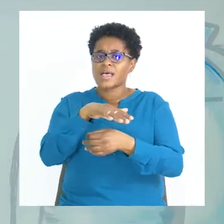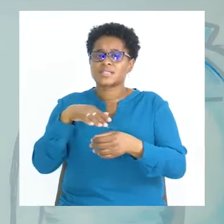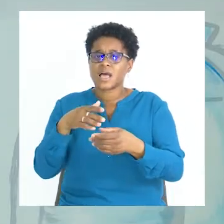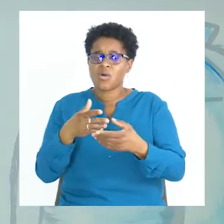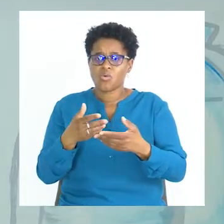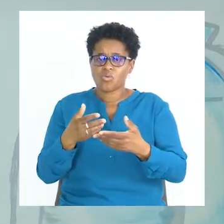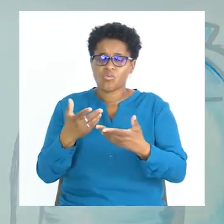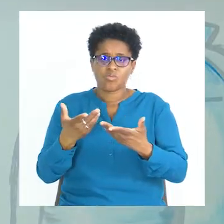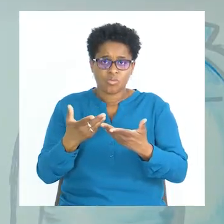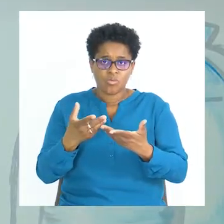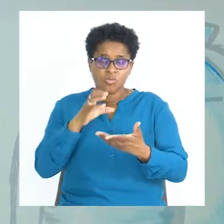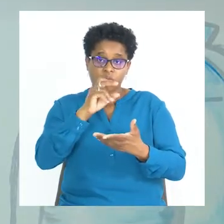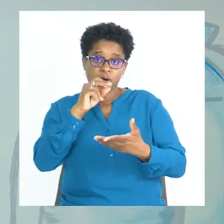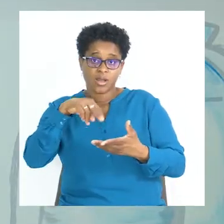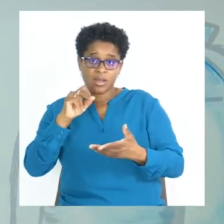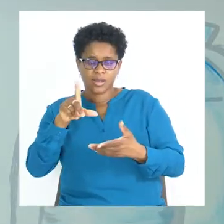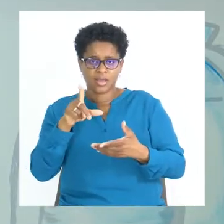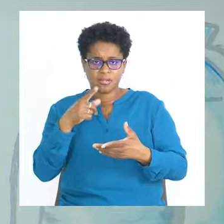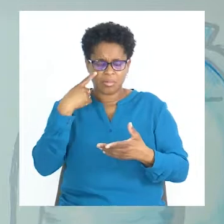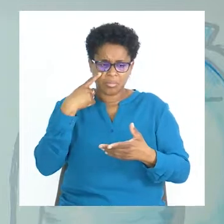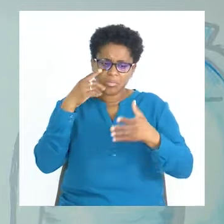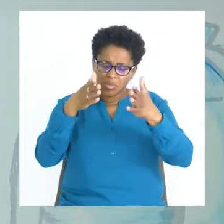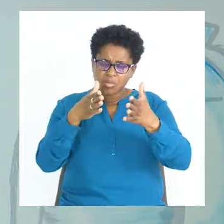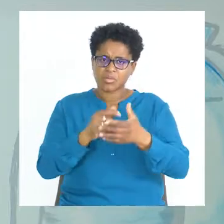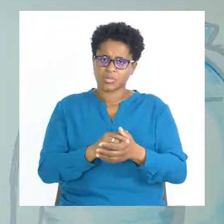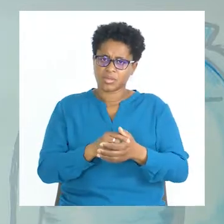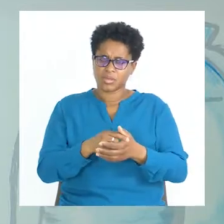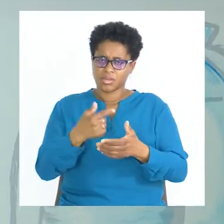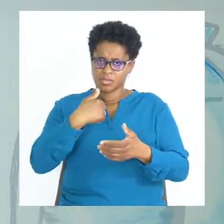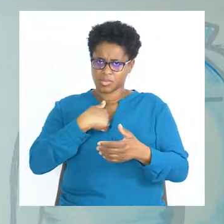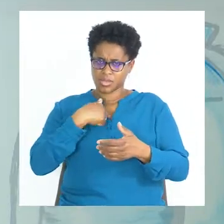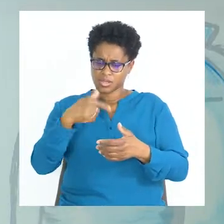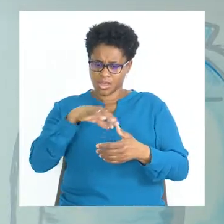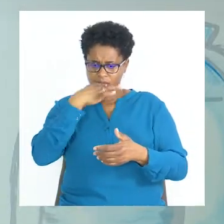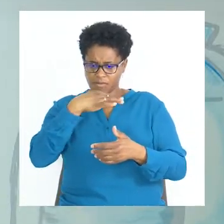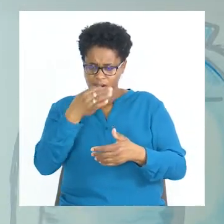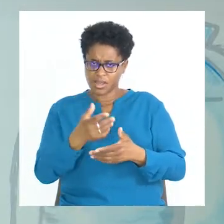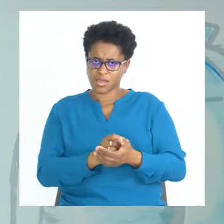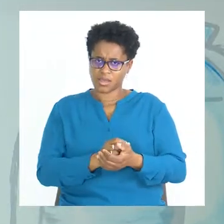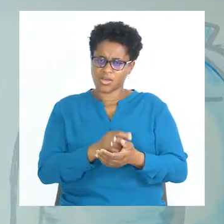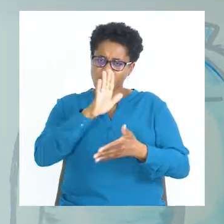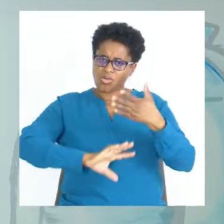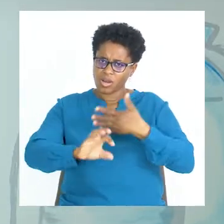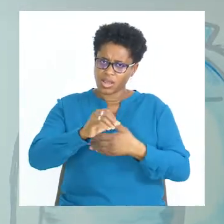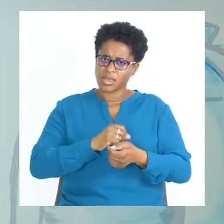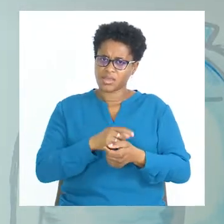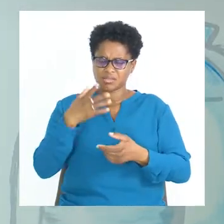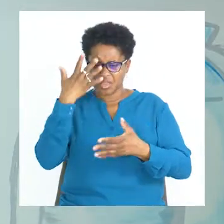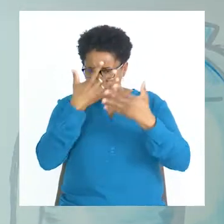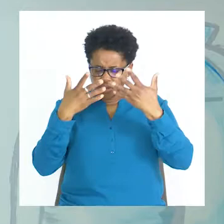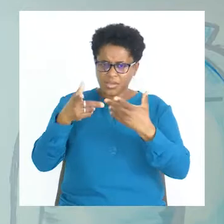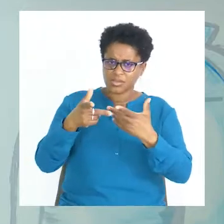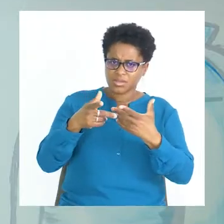Ok? Então, presta atenção em mim. Estás lá a falar com um colega e a pessoa está lá meio distraída. Presta atenção em